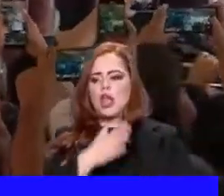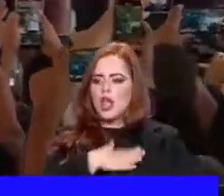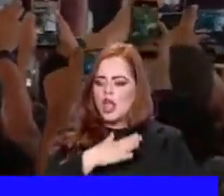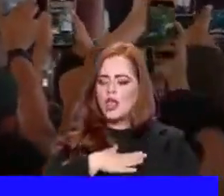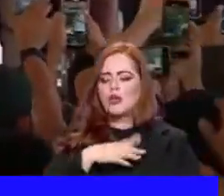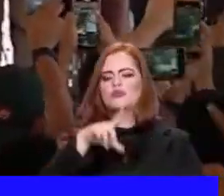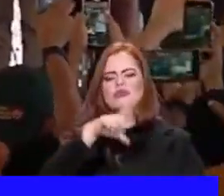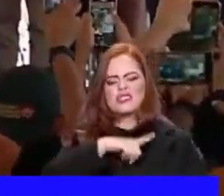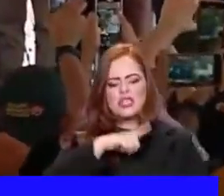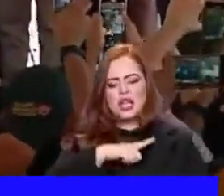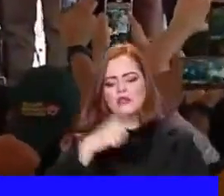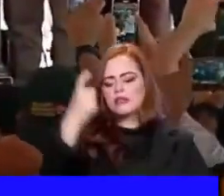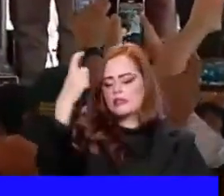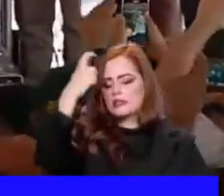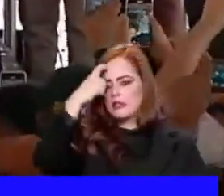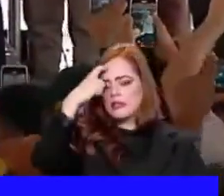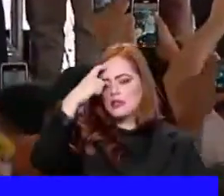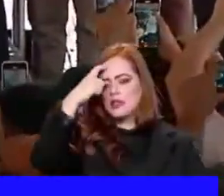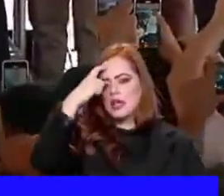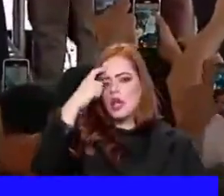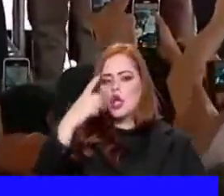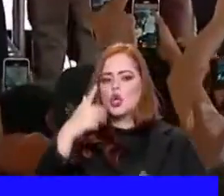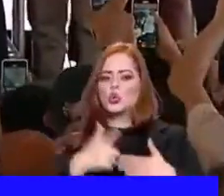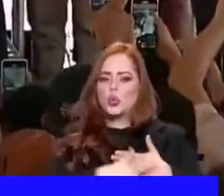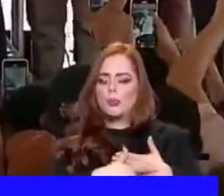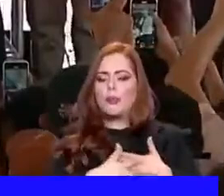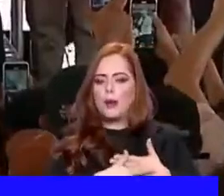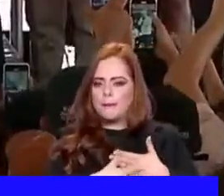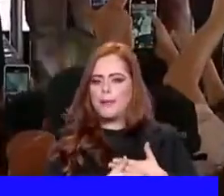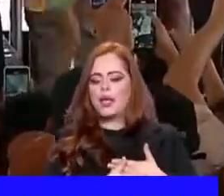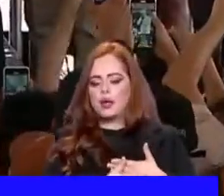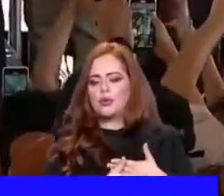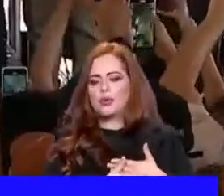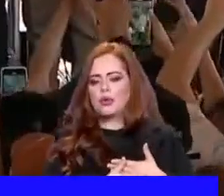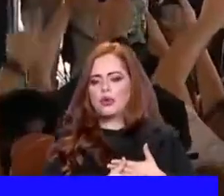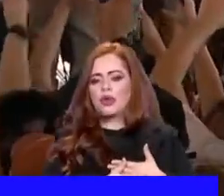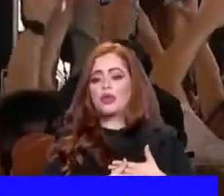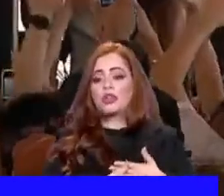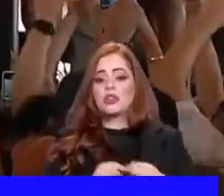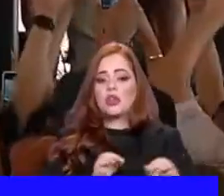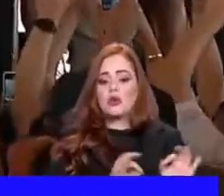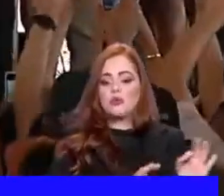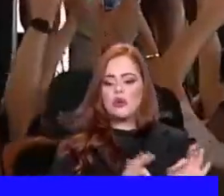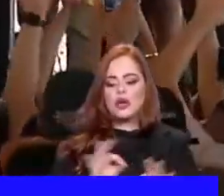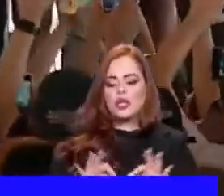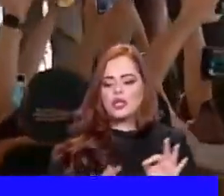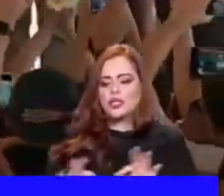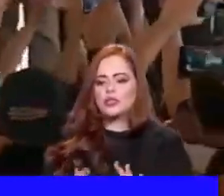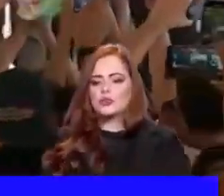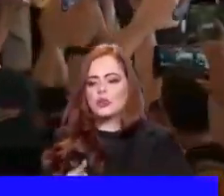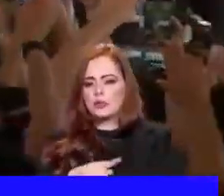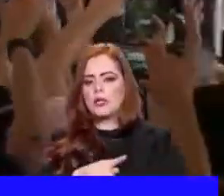homem que tenho consciência do papel que eu jogo neste país.